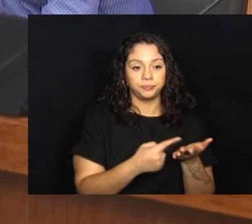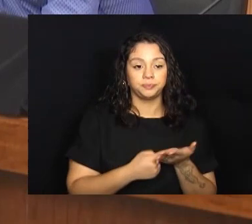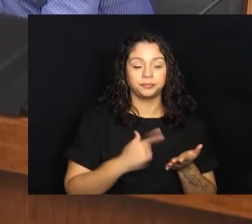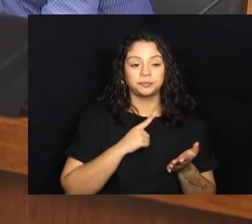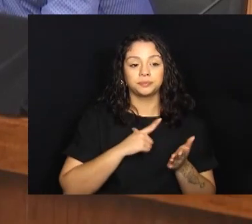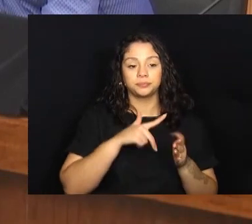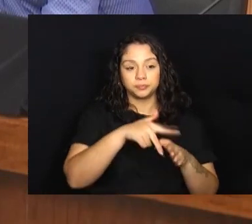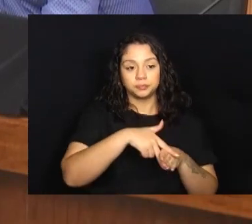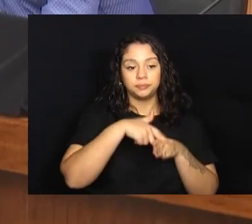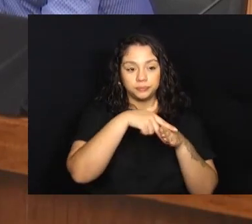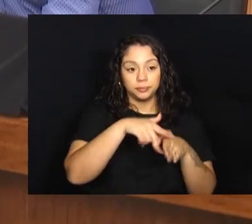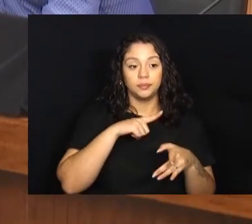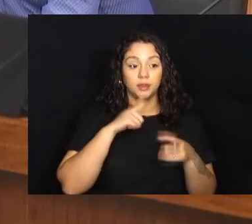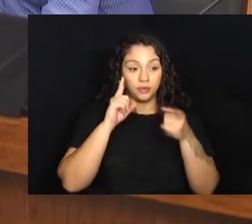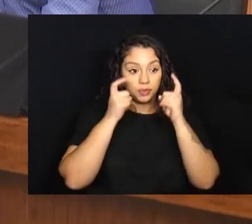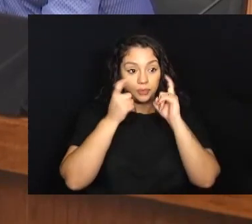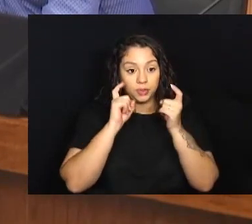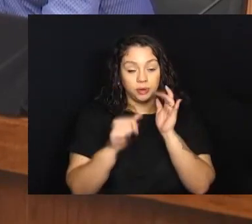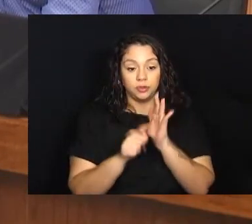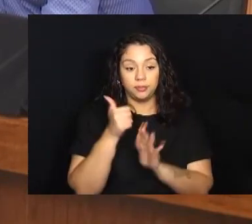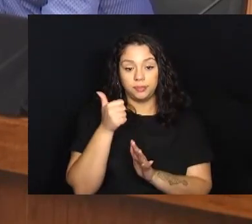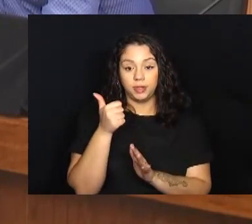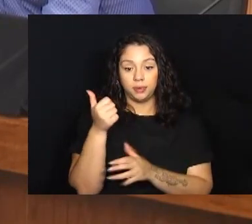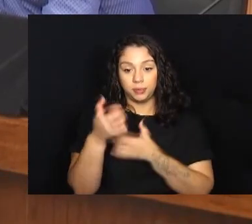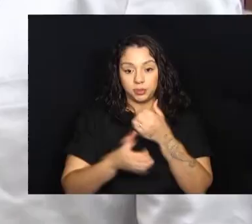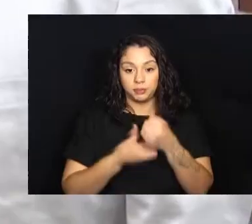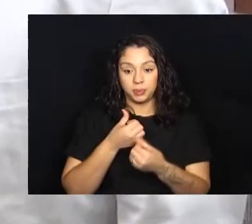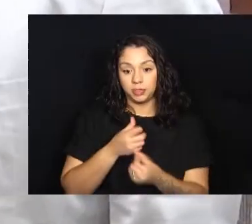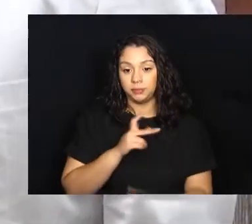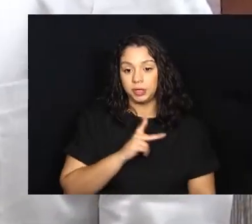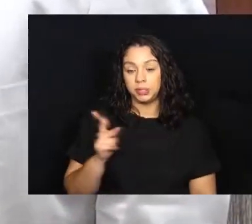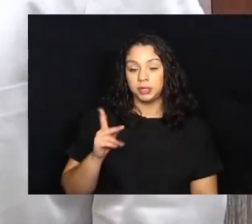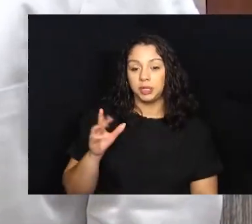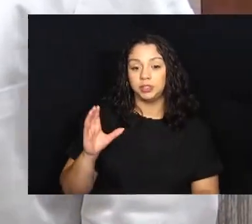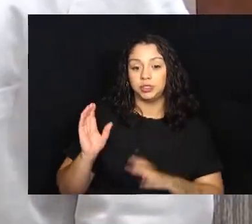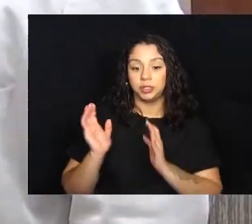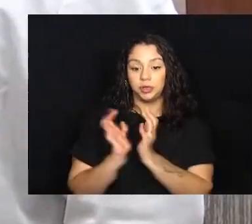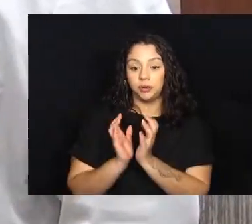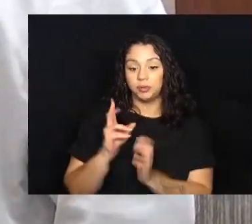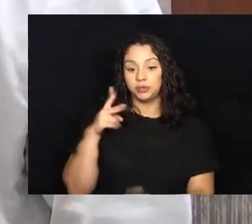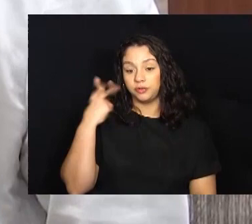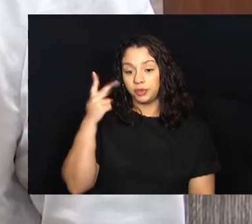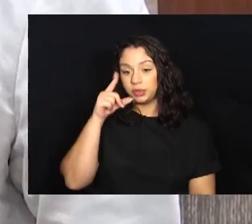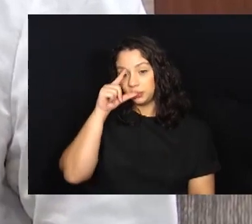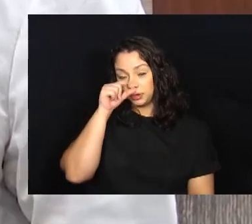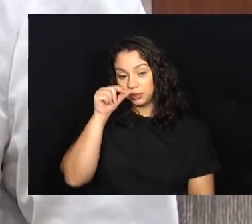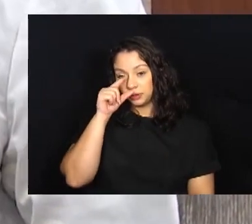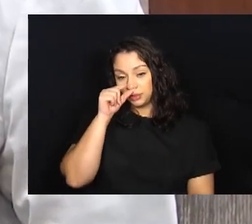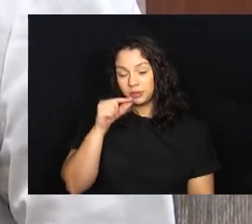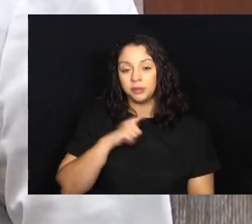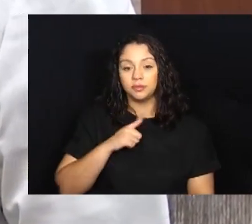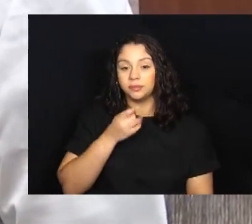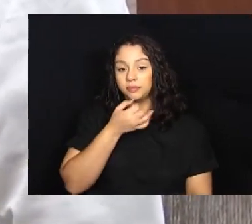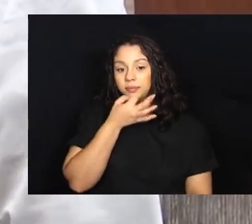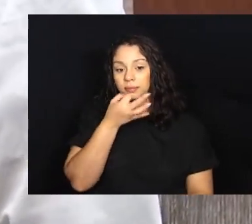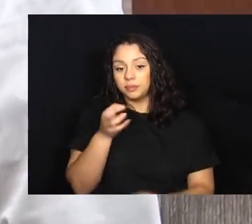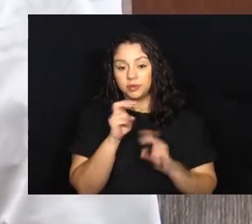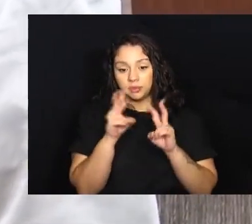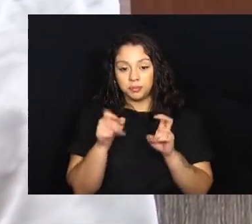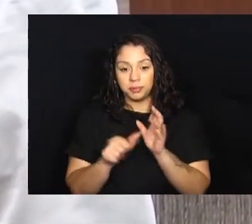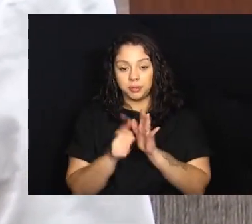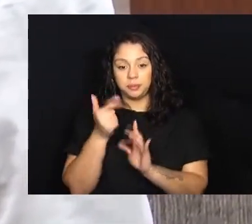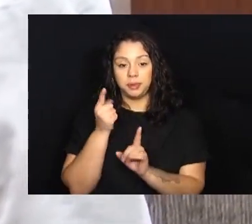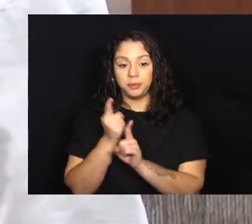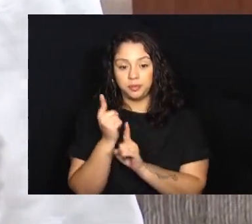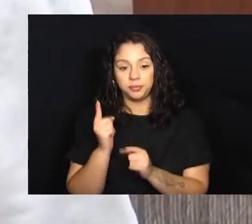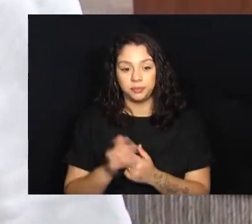Campinas, realizou uma reunião no primeiro semestre. O presidente da comissão, vereador Arnaldo Salvetti, comentou